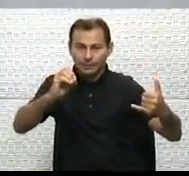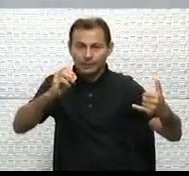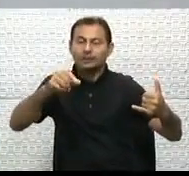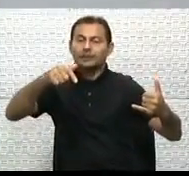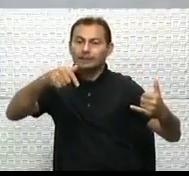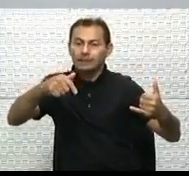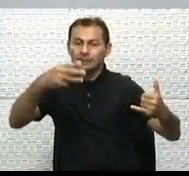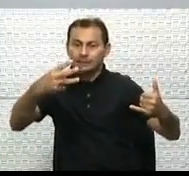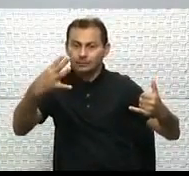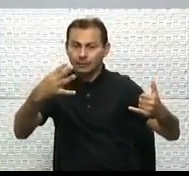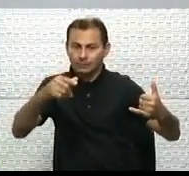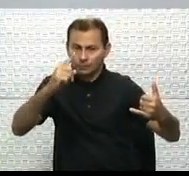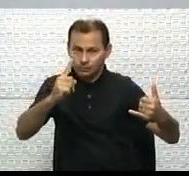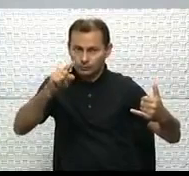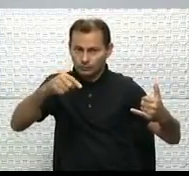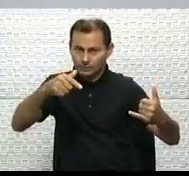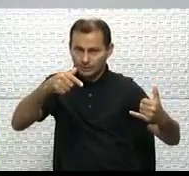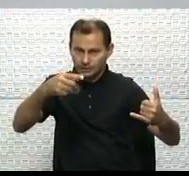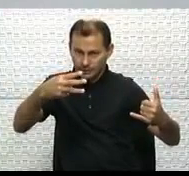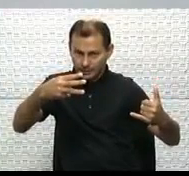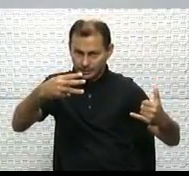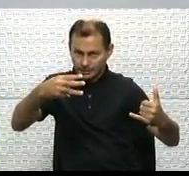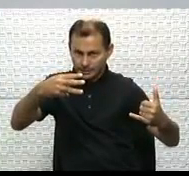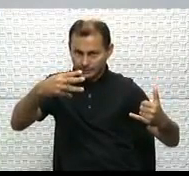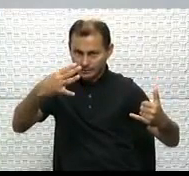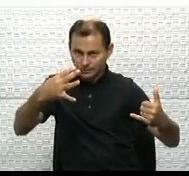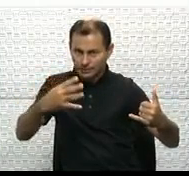1,734. Continua acompanhando comigo no quadro.